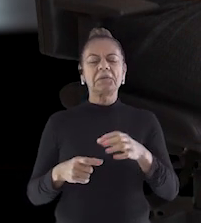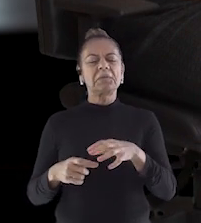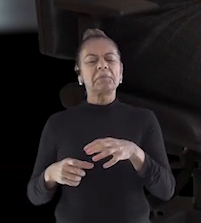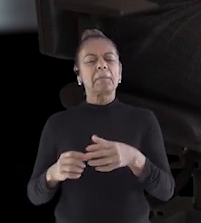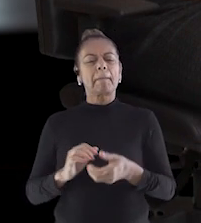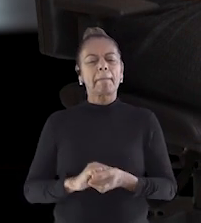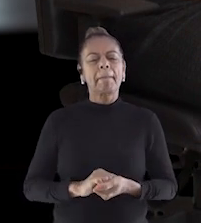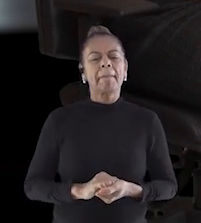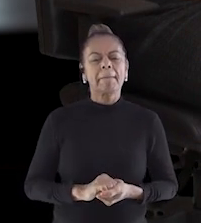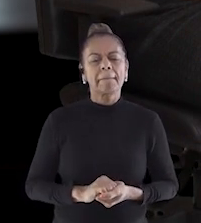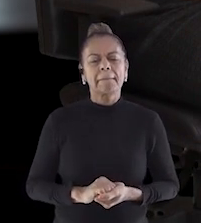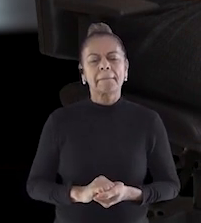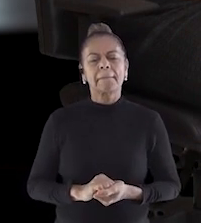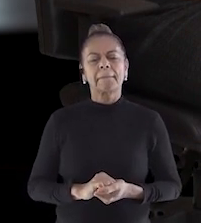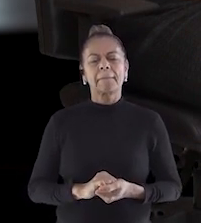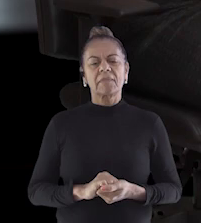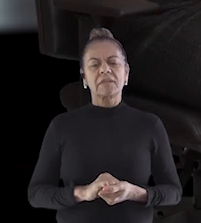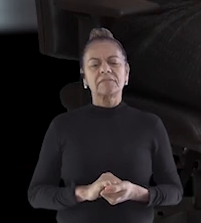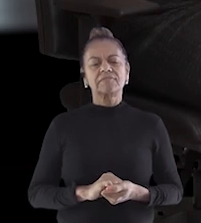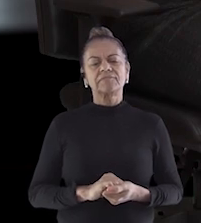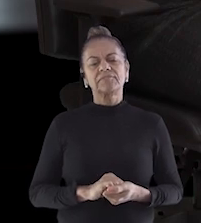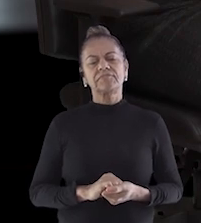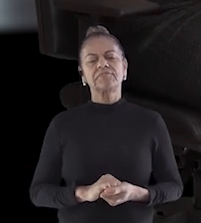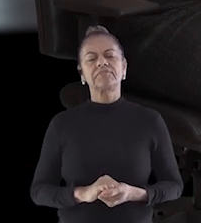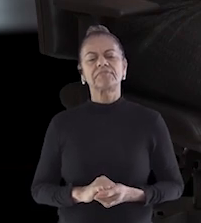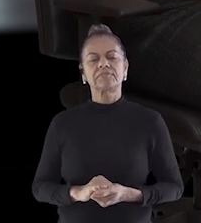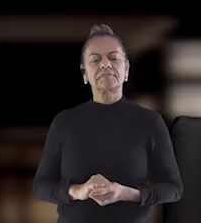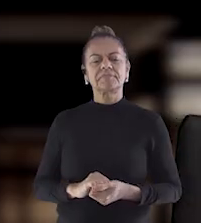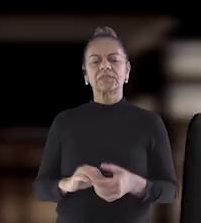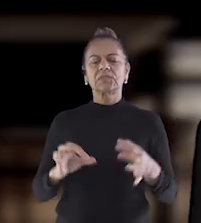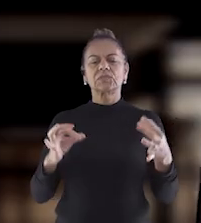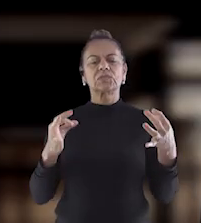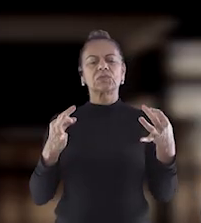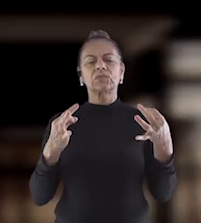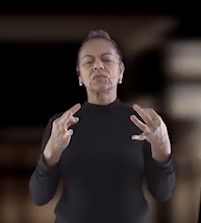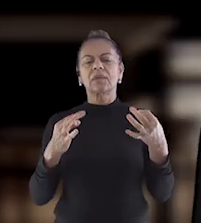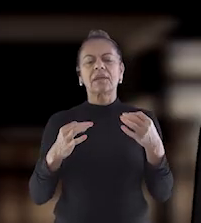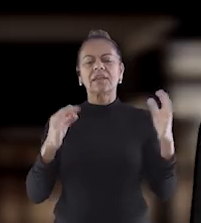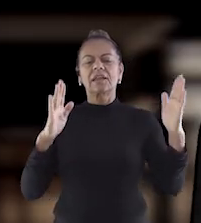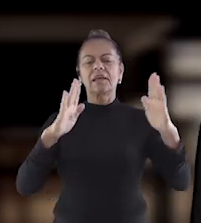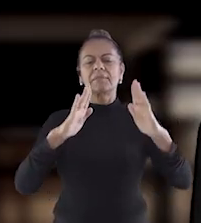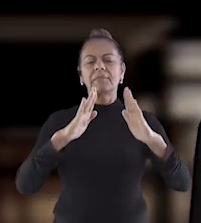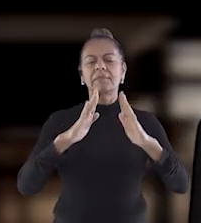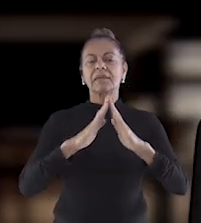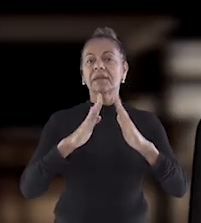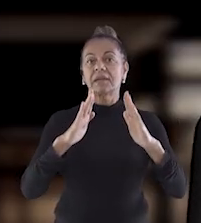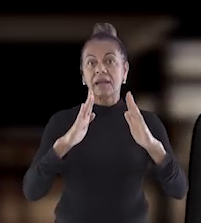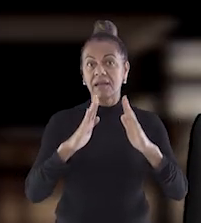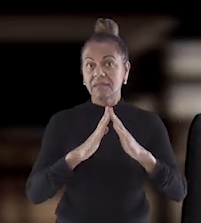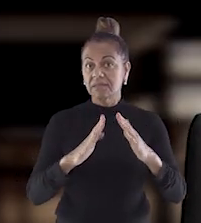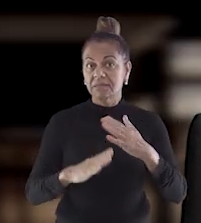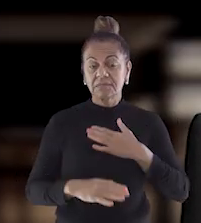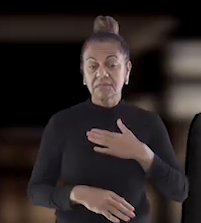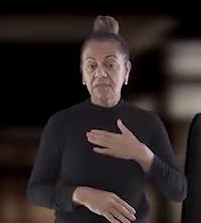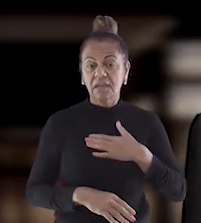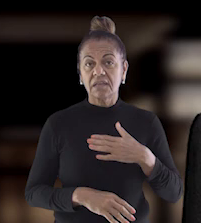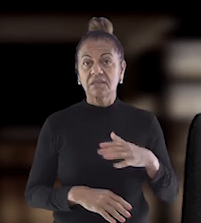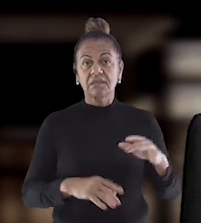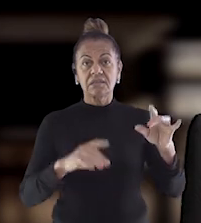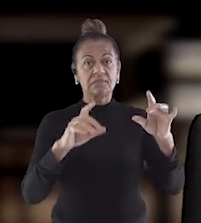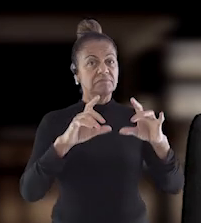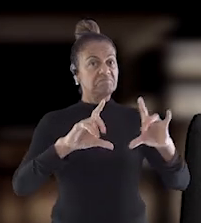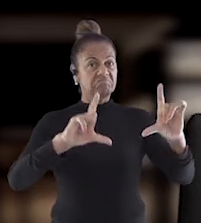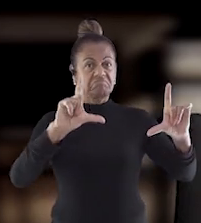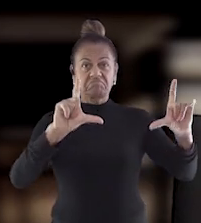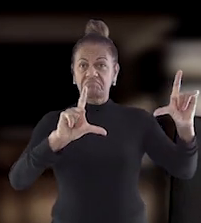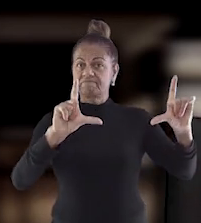Nós queríamos, às vezes, assistir um desenho, menina, uma televisão. A gente ia para casa das pessoas, chegava lá, às vezes não